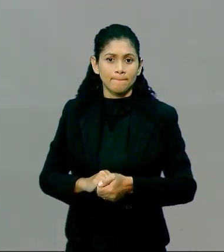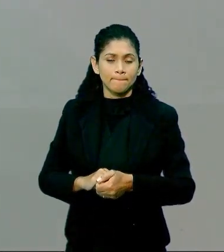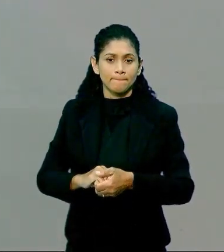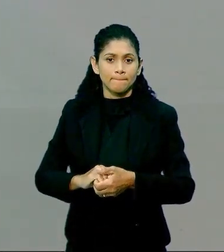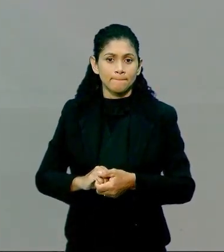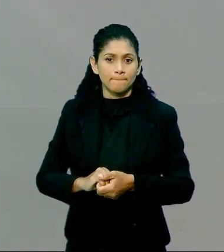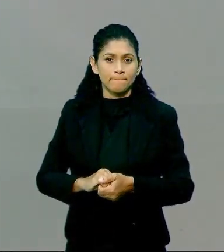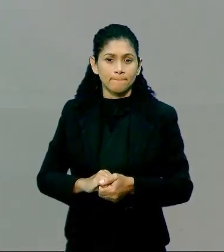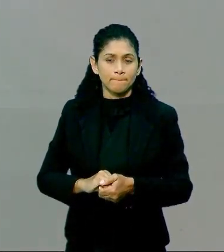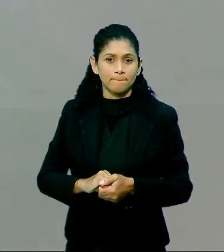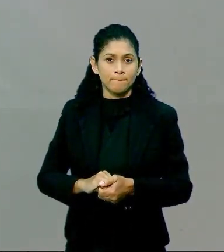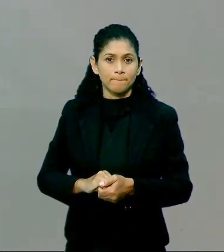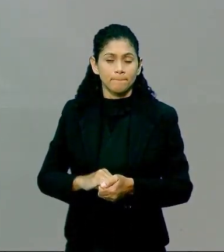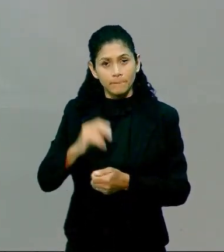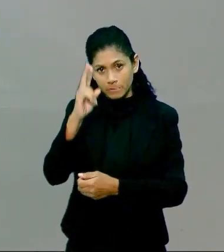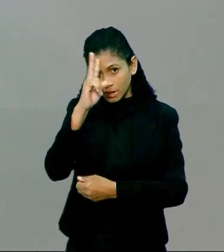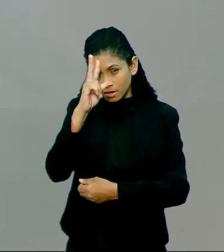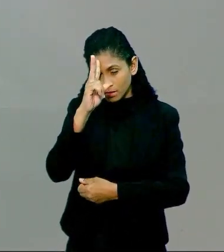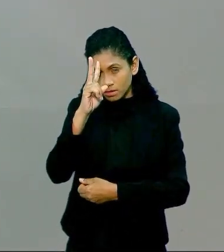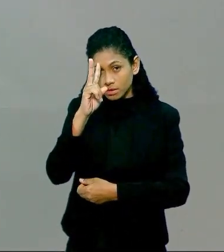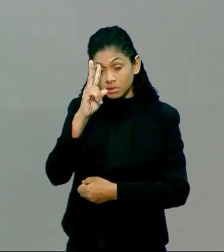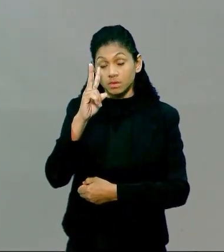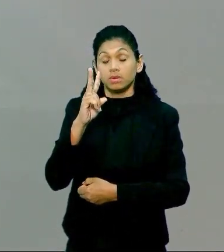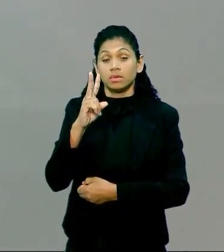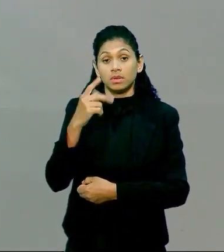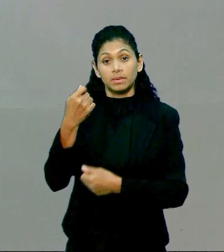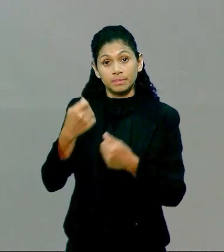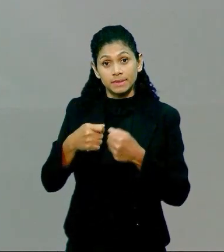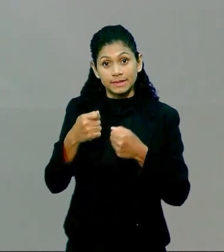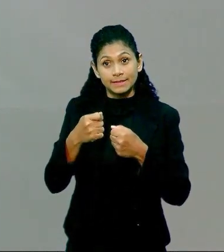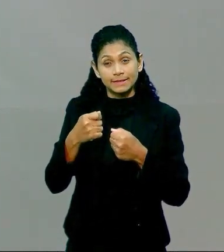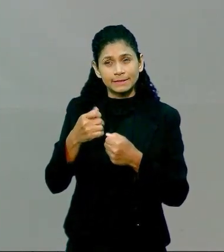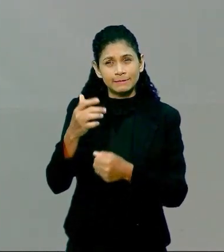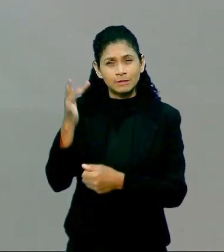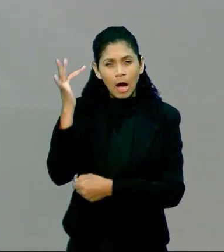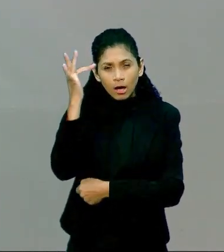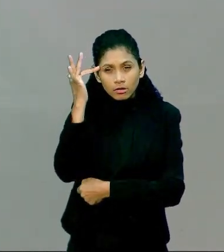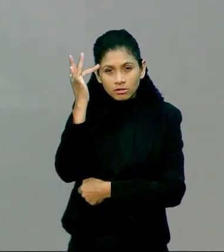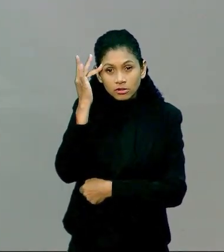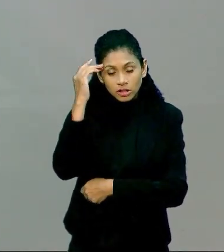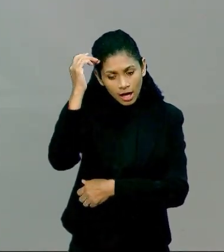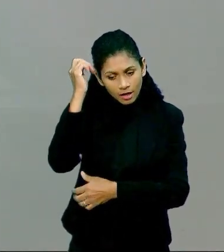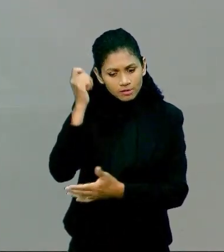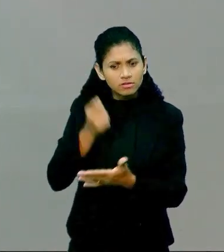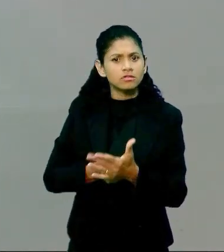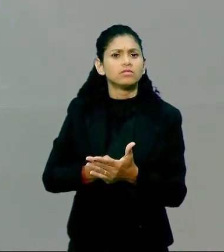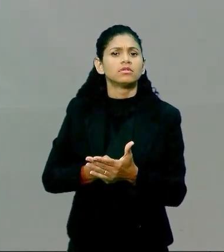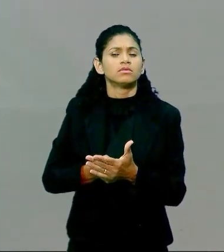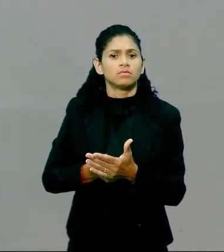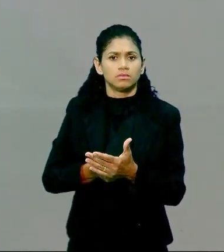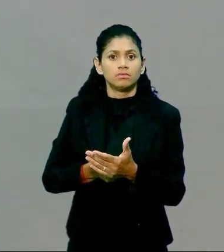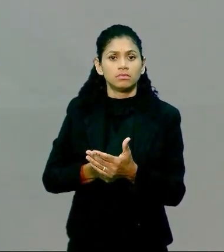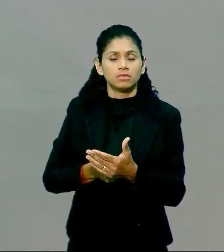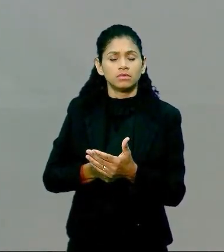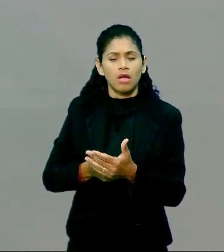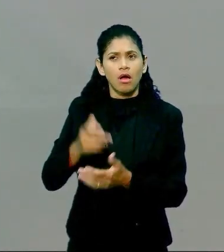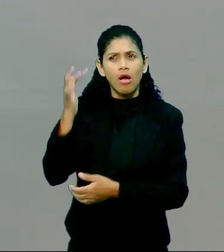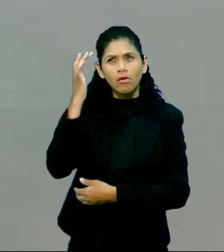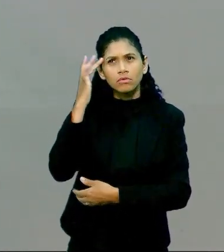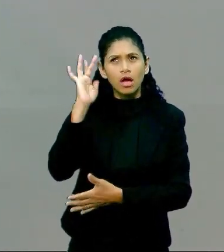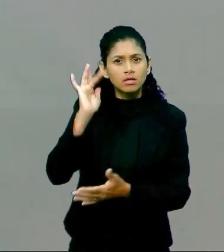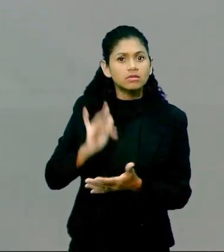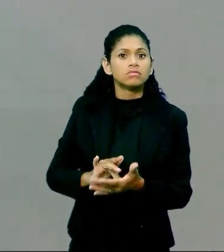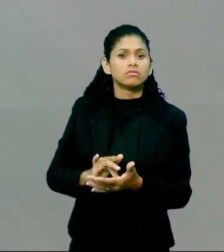precisão? Lembre-se, deduzir de maneira lógica. Quando eu falo precisão, olha só, preciso. Não é uma